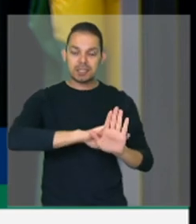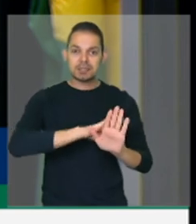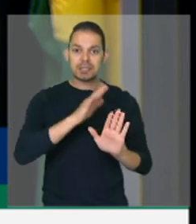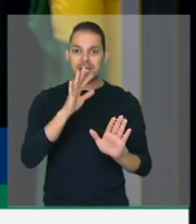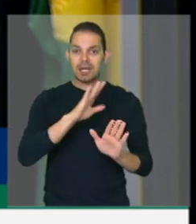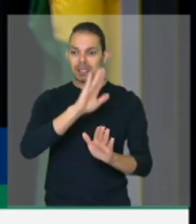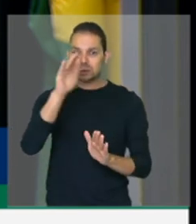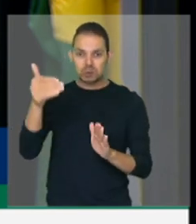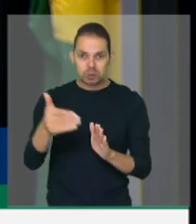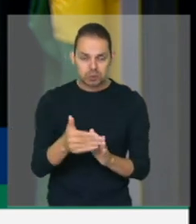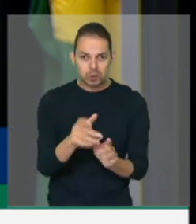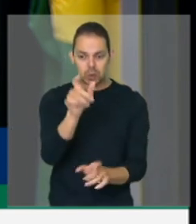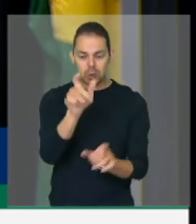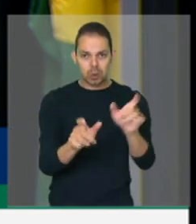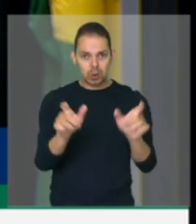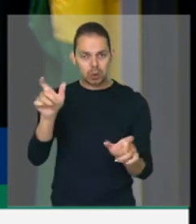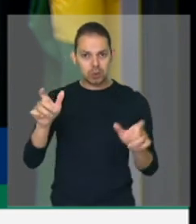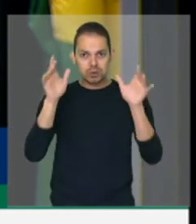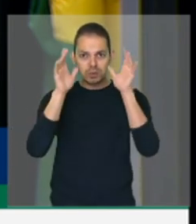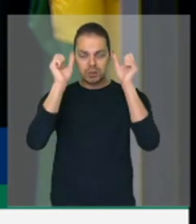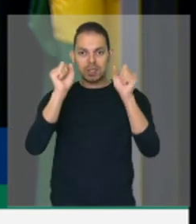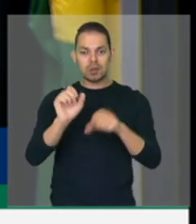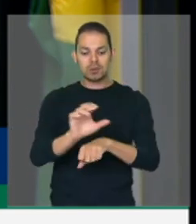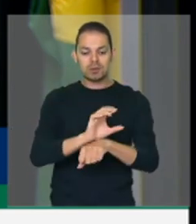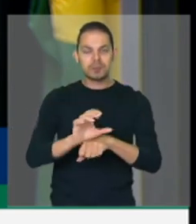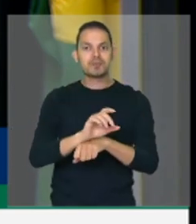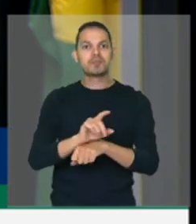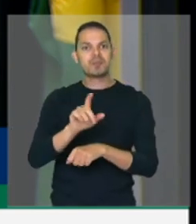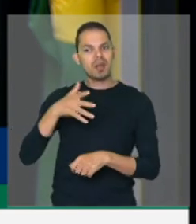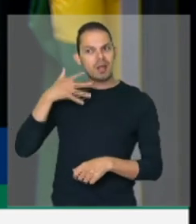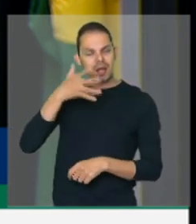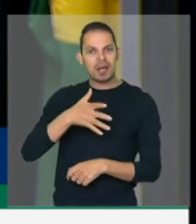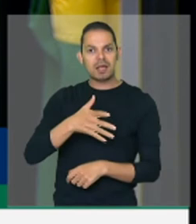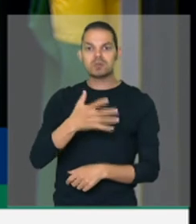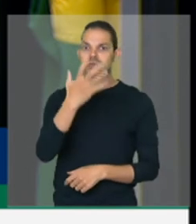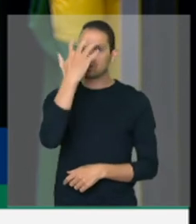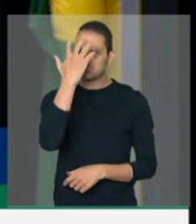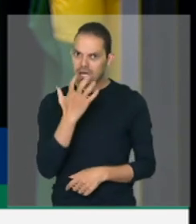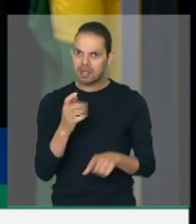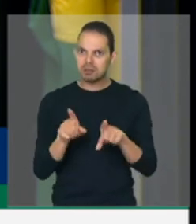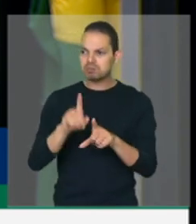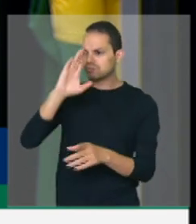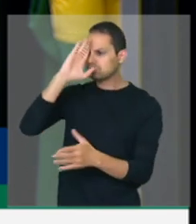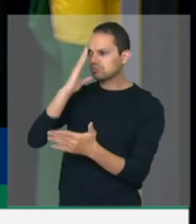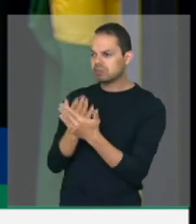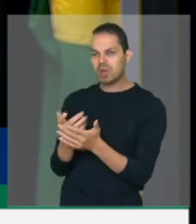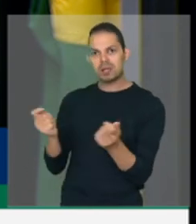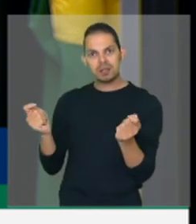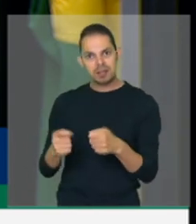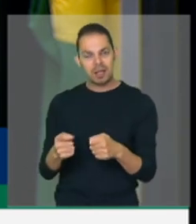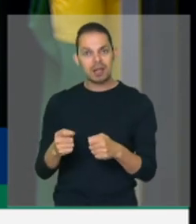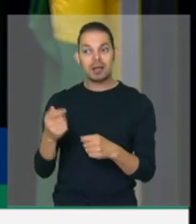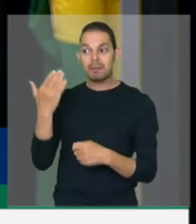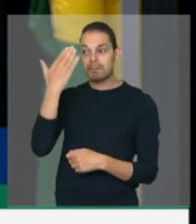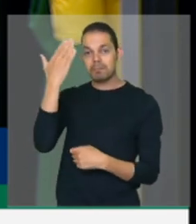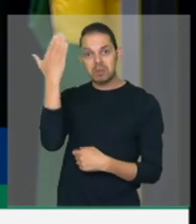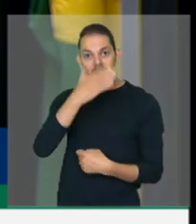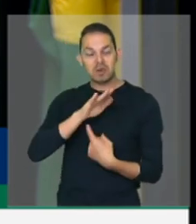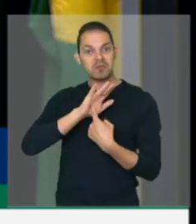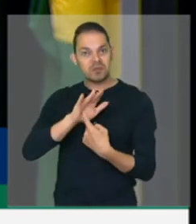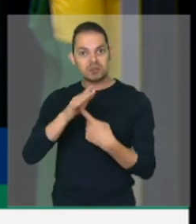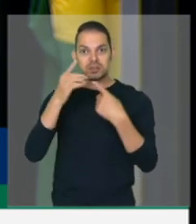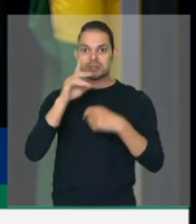do Tribunal Constitucional eram sérias e críveis, revelando a periculosidade do